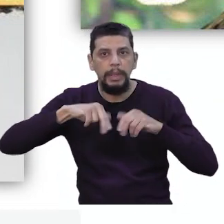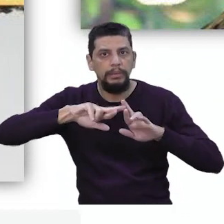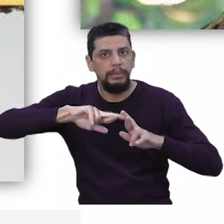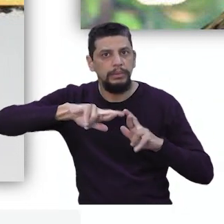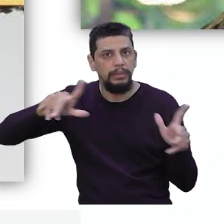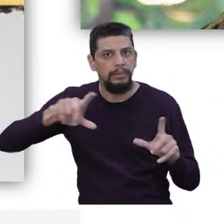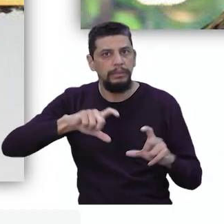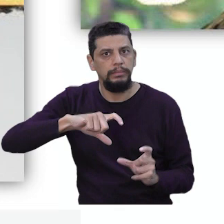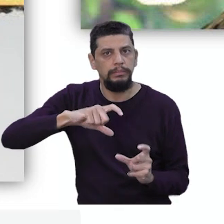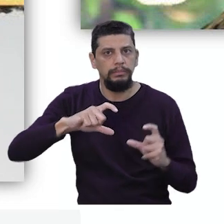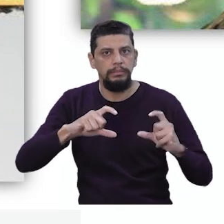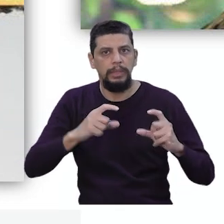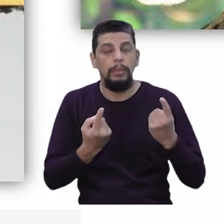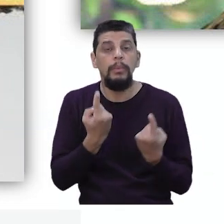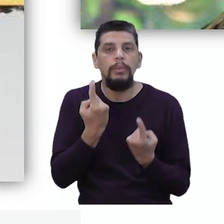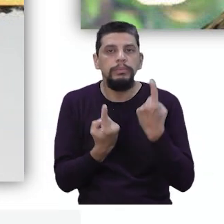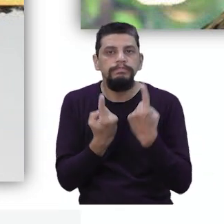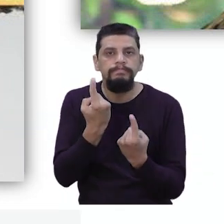contrário?